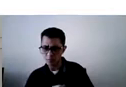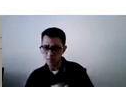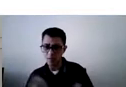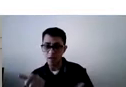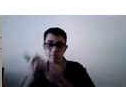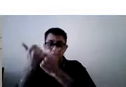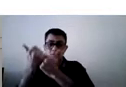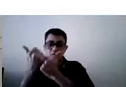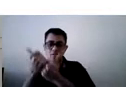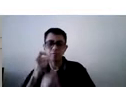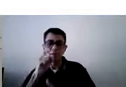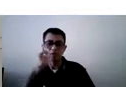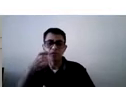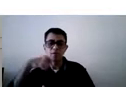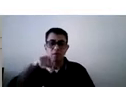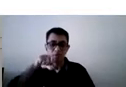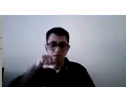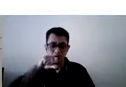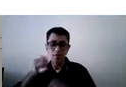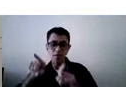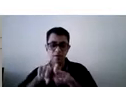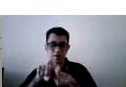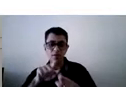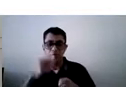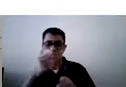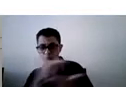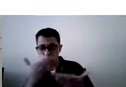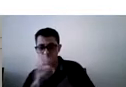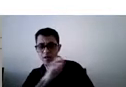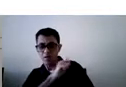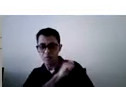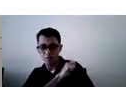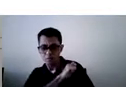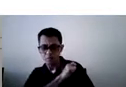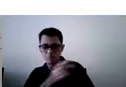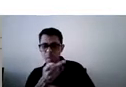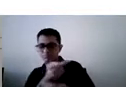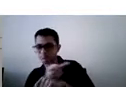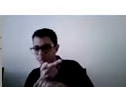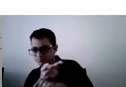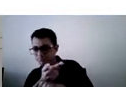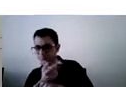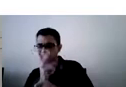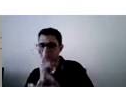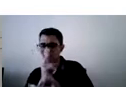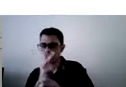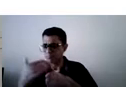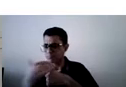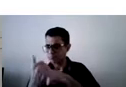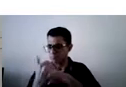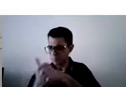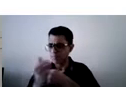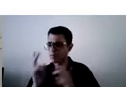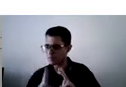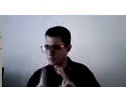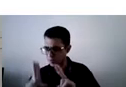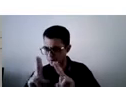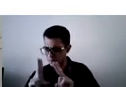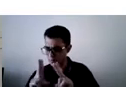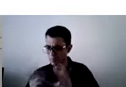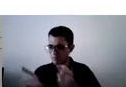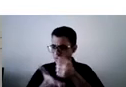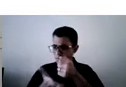aos pais e aos nossos alunos. E nós somos procurados a todo tempo como uma